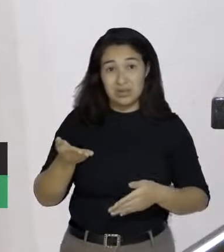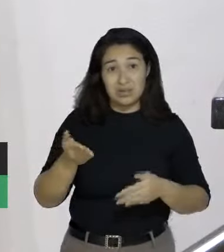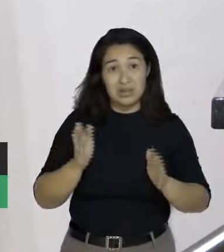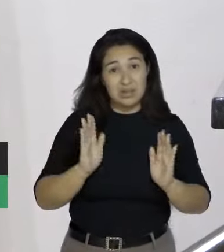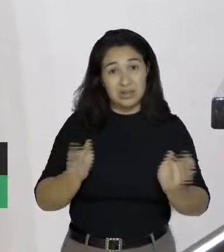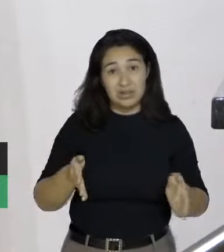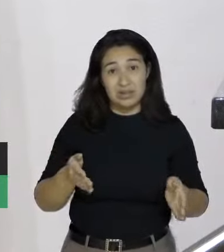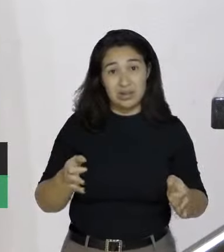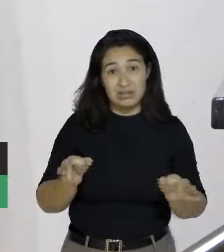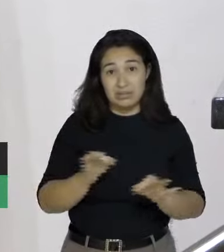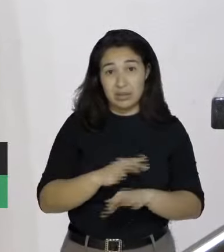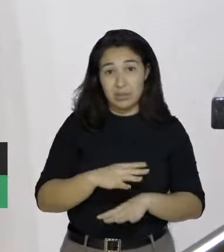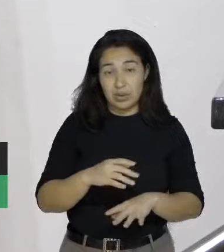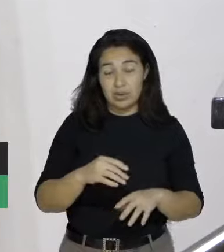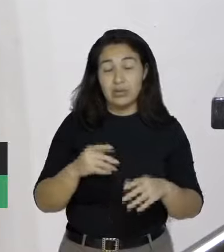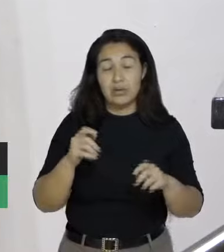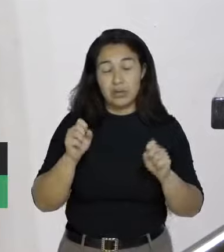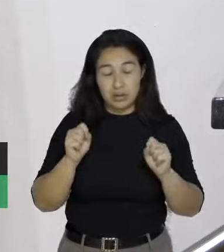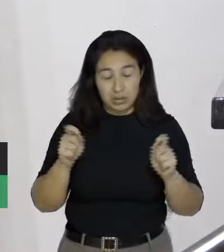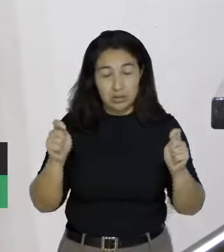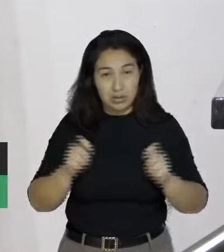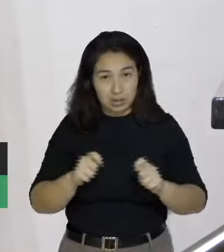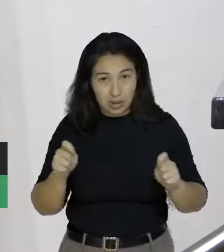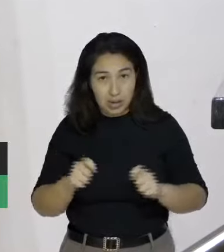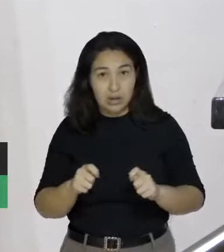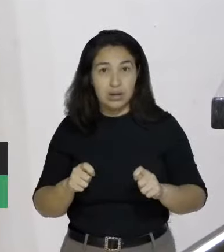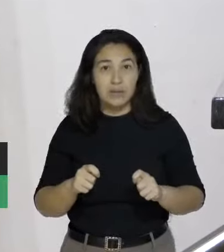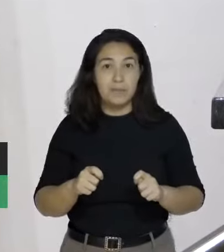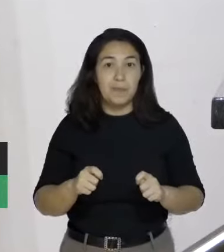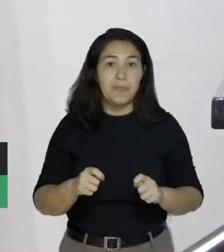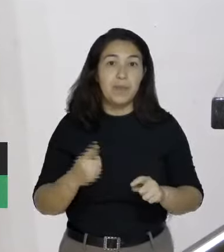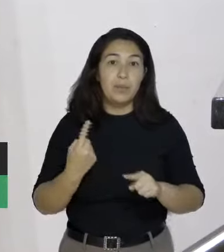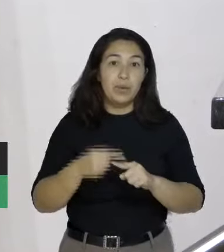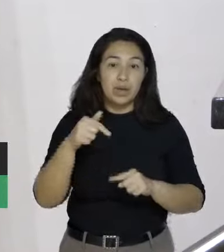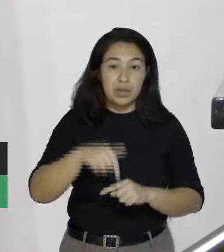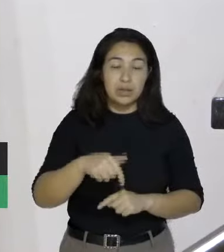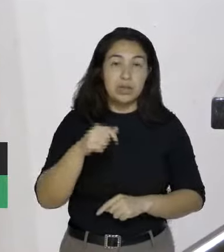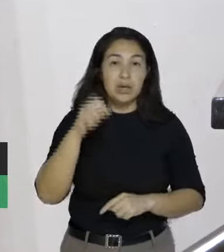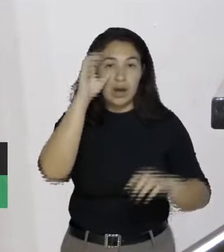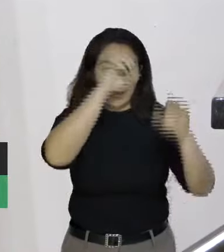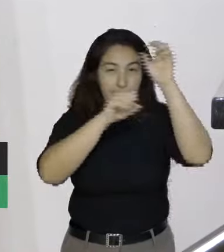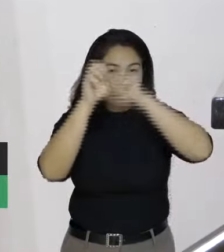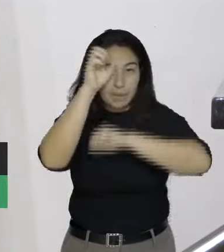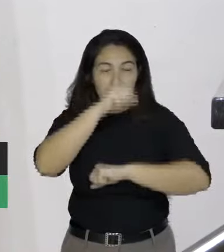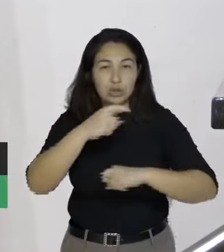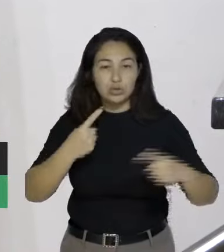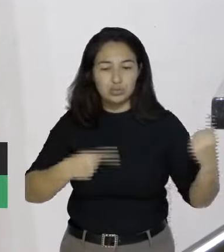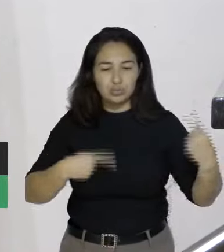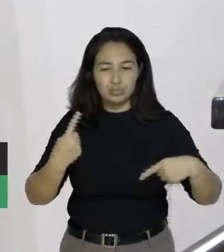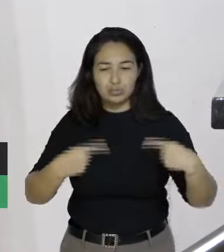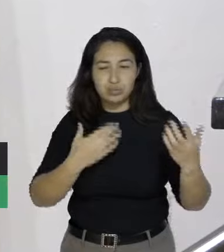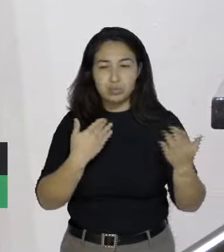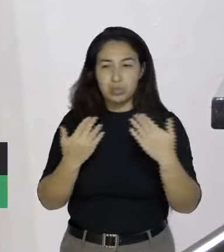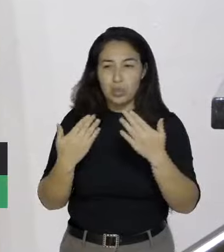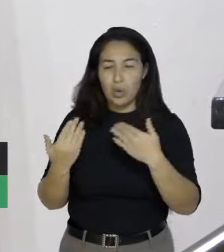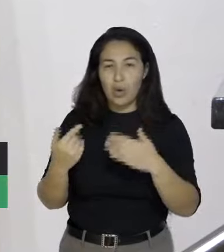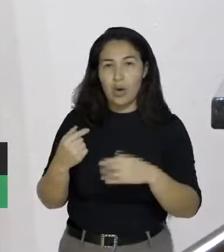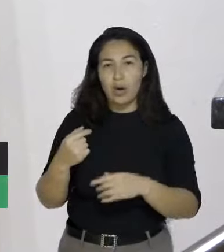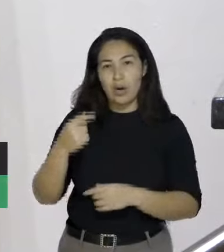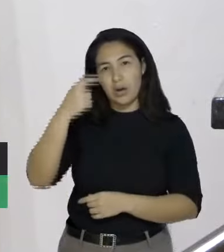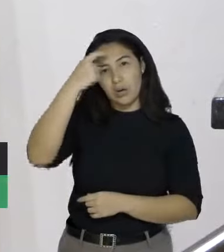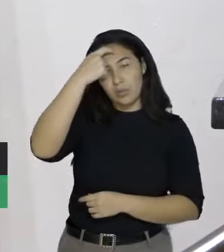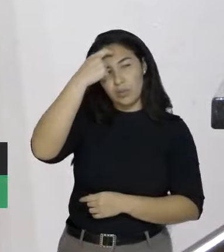o projeto adianta sim senhores deputados porque essa aqui é uma casa de aprendizado de debate de amadurecimento de ideias e é